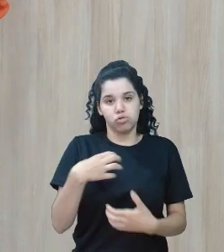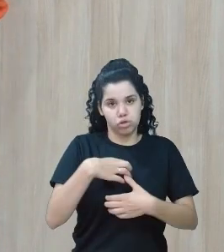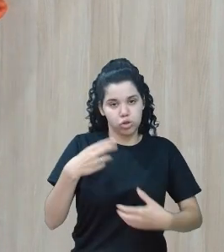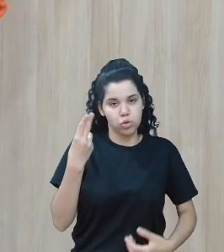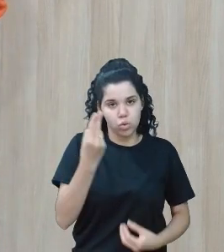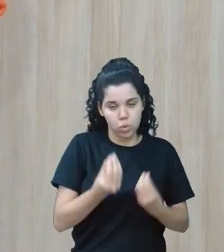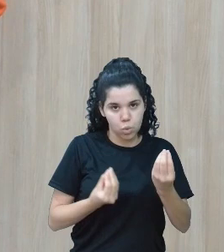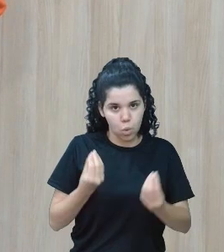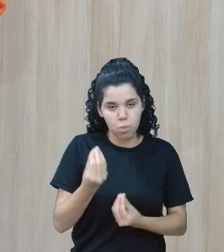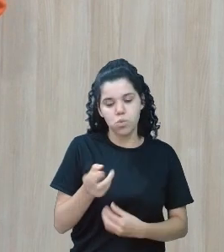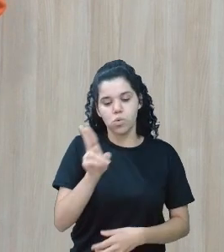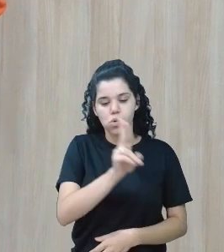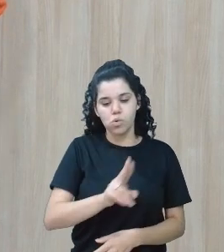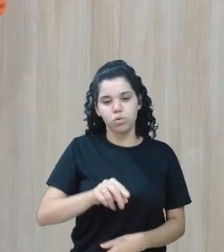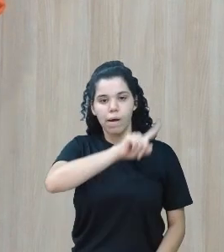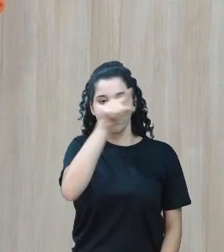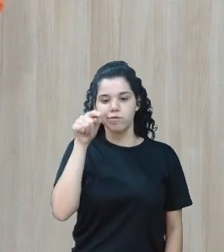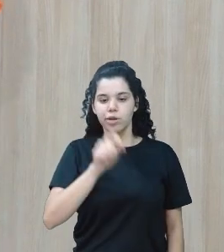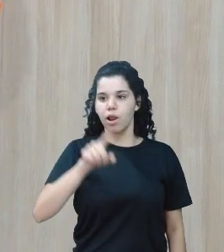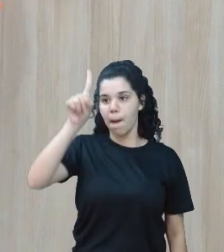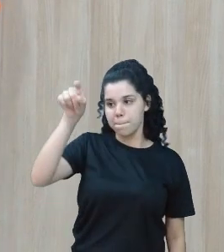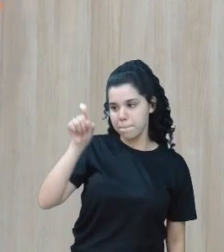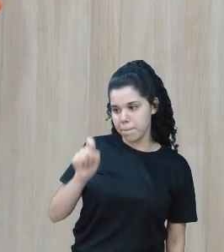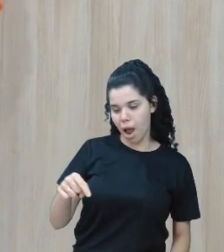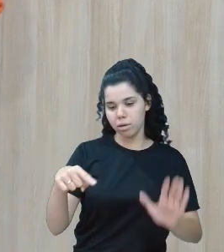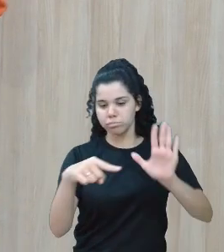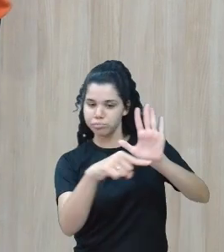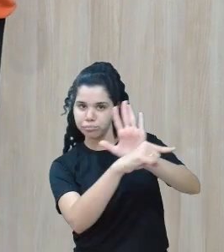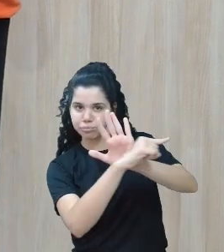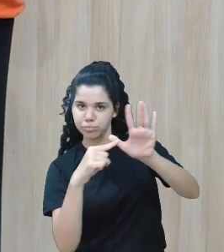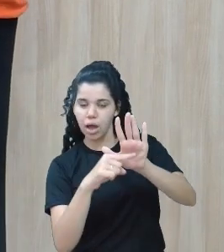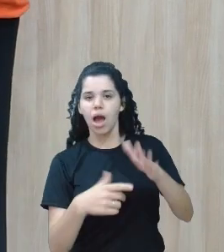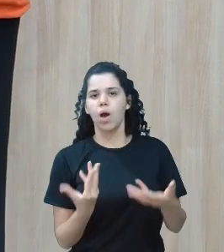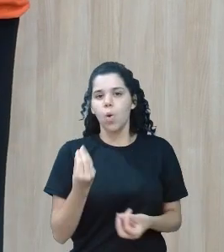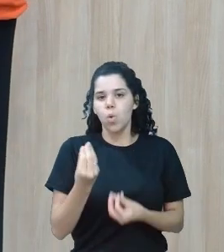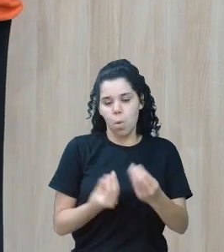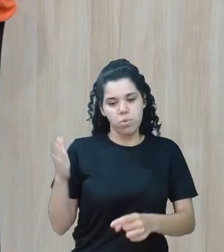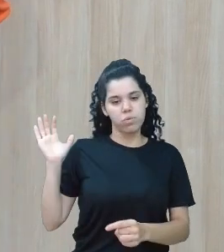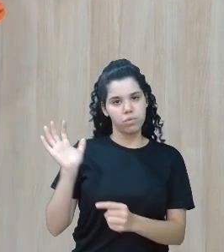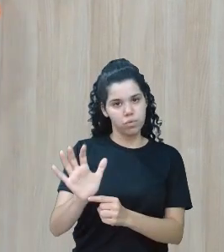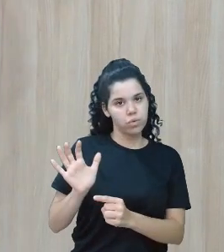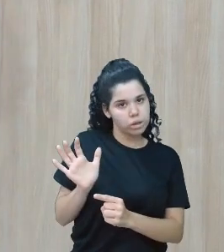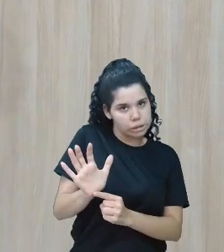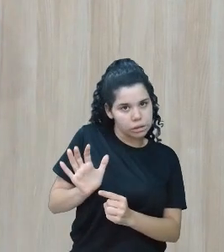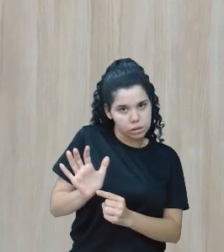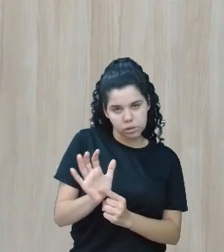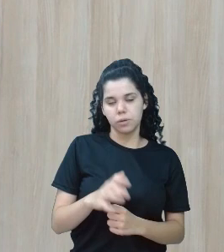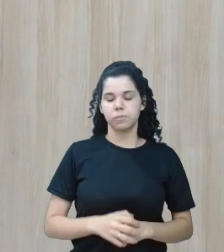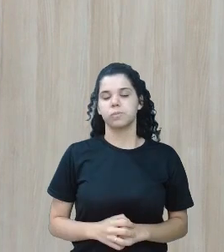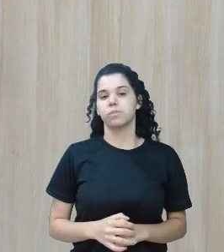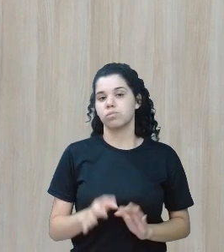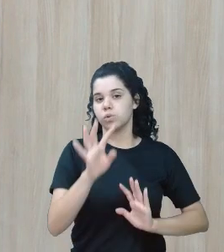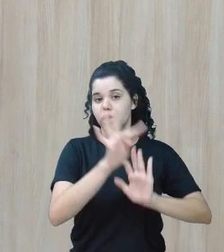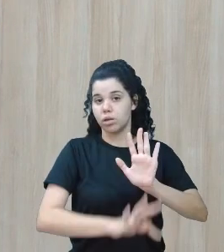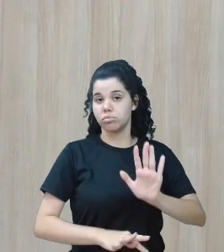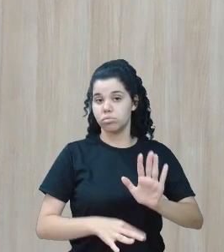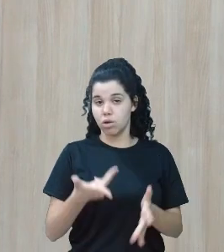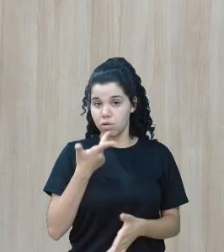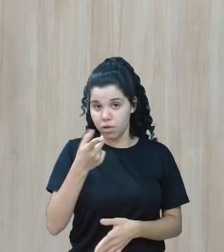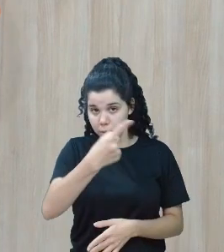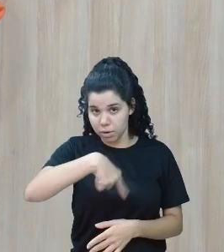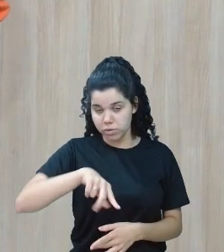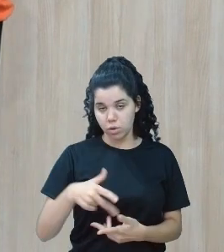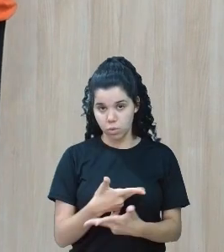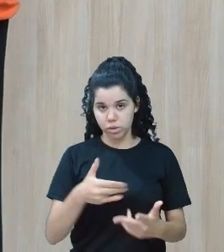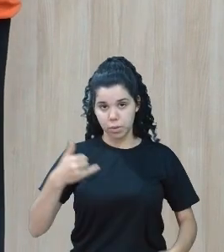vírgula, de interrogação, de exclamação, de travessão, eles interferem no nosso texto. E eu queria deixar aqui uma coisa muito importante